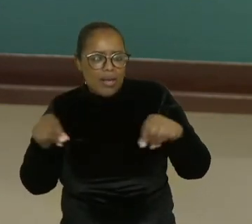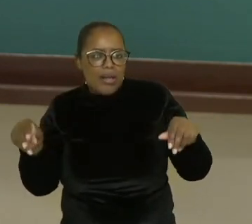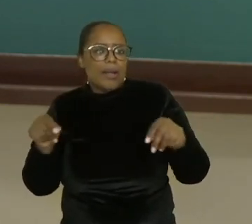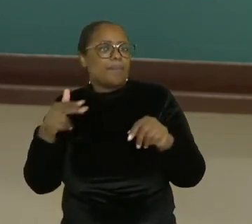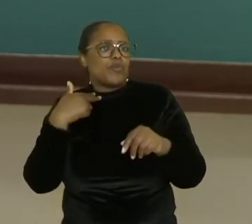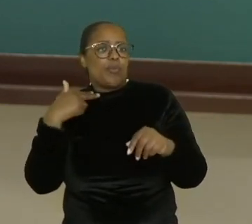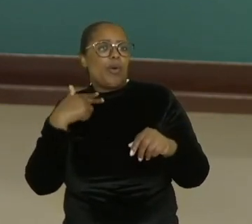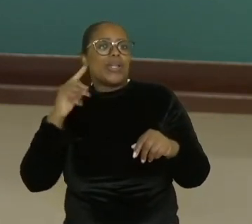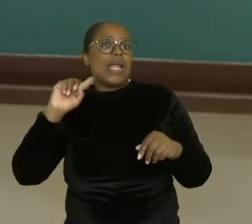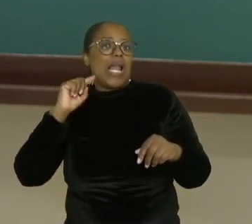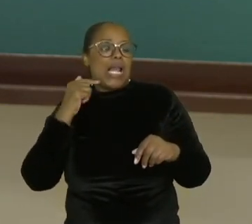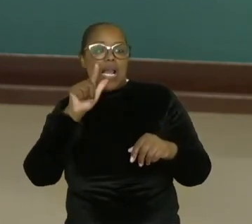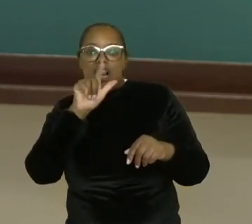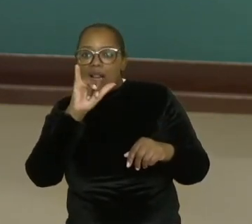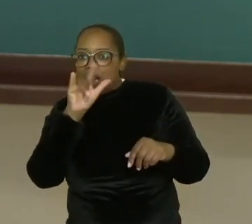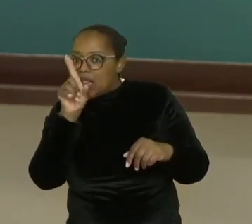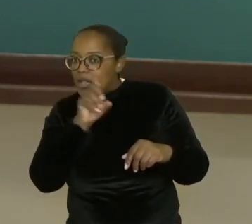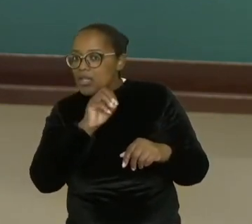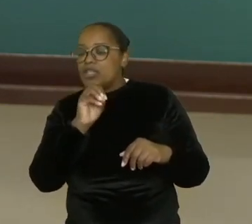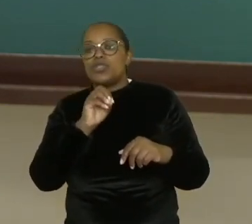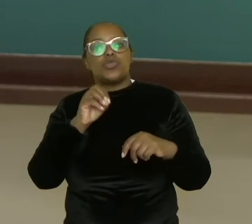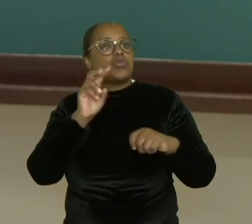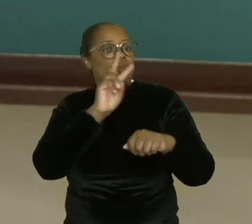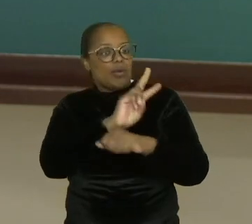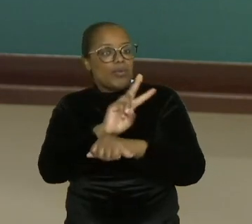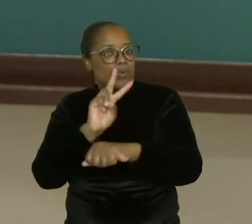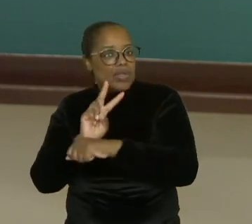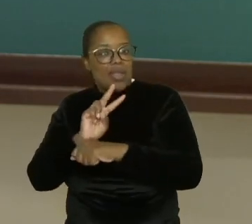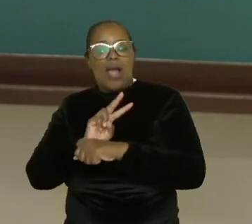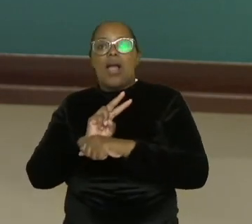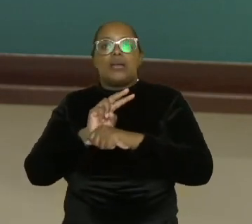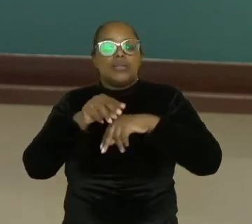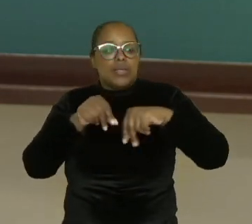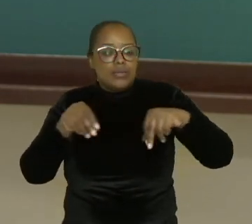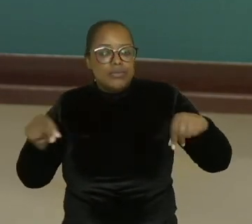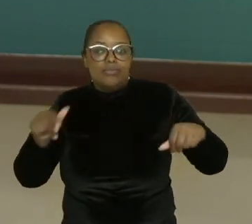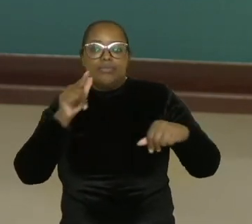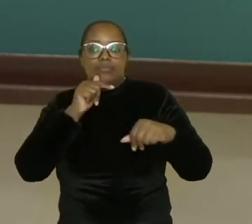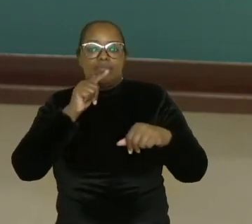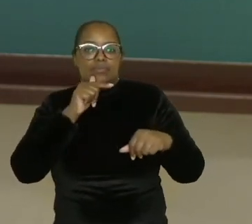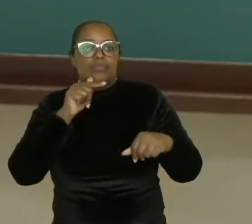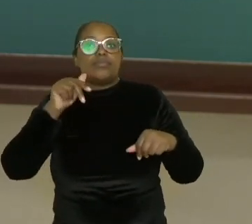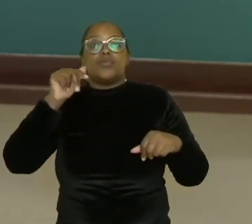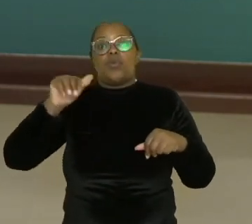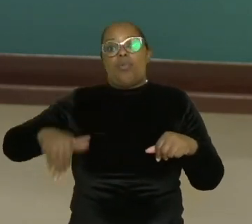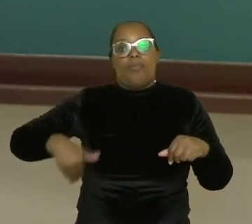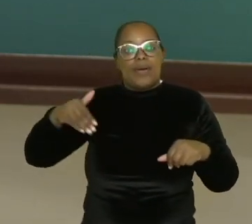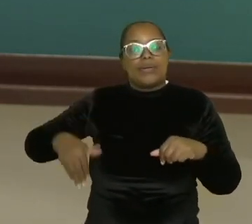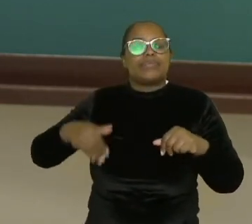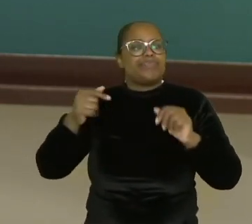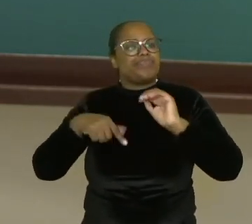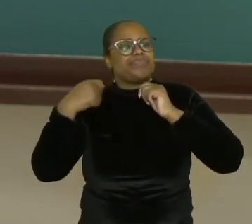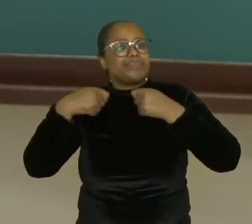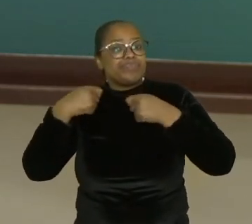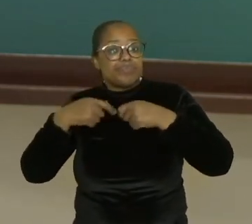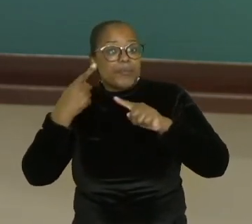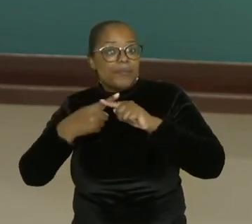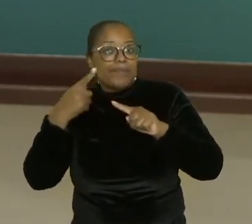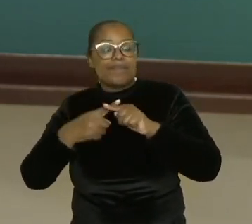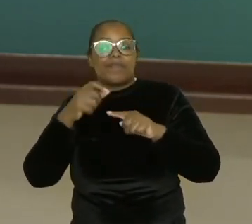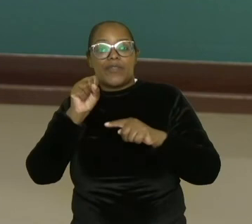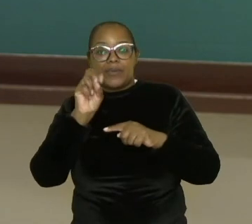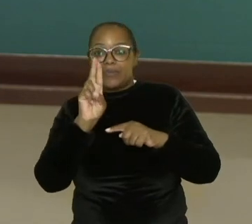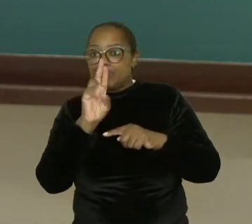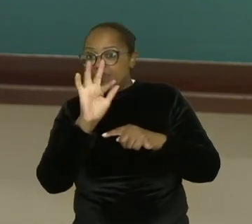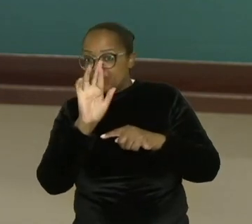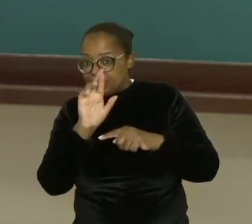Eles fazem algumas campanhas de preservação. Olha, não jogue lixo no chão. O surf tem que ser praticado. Aqui,